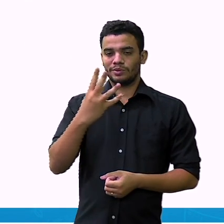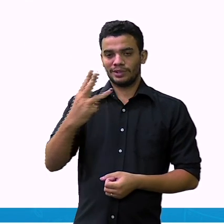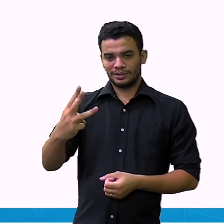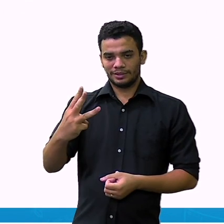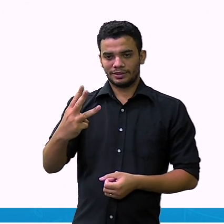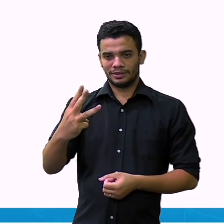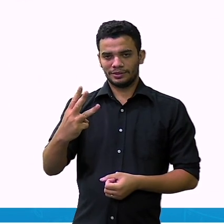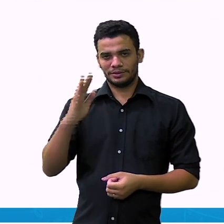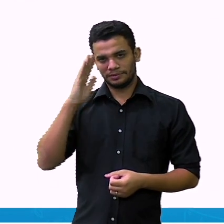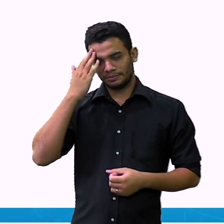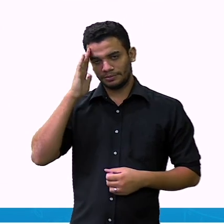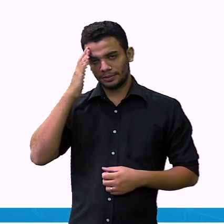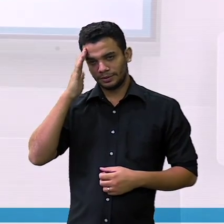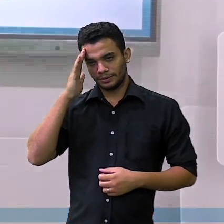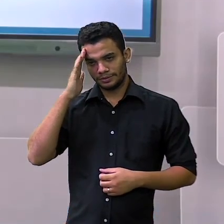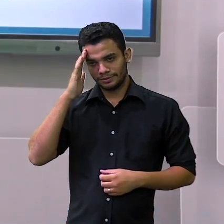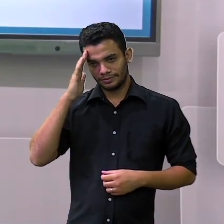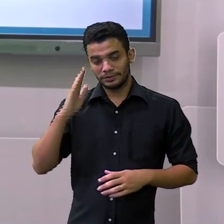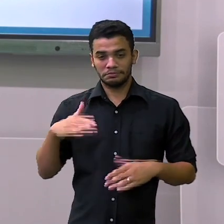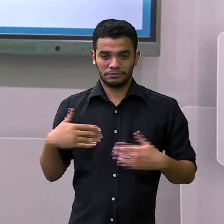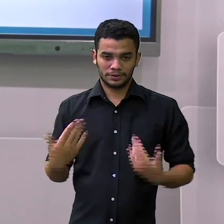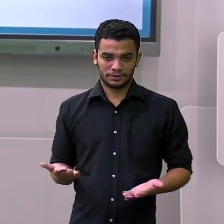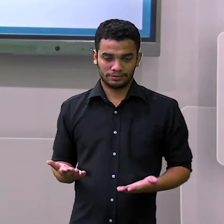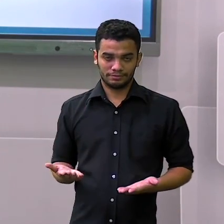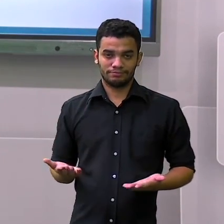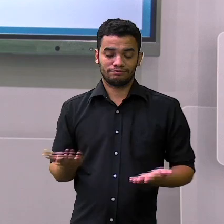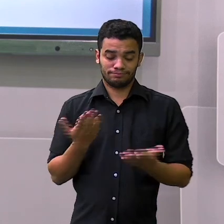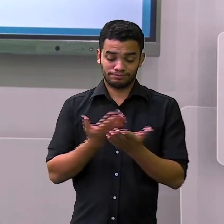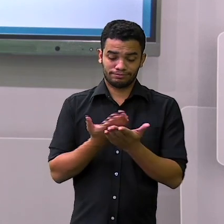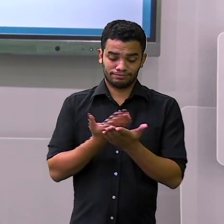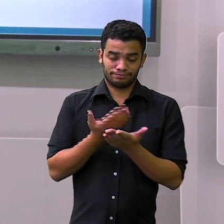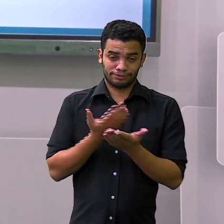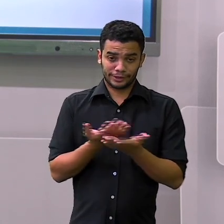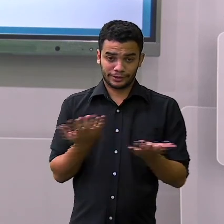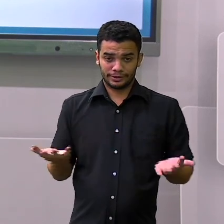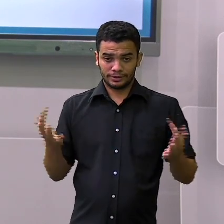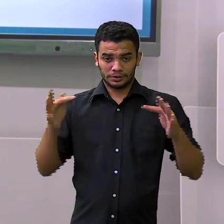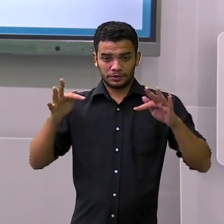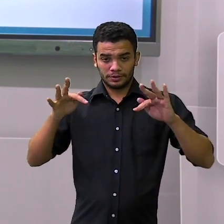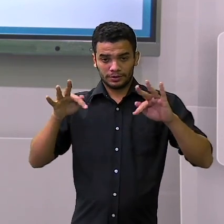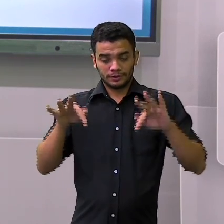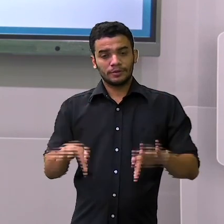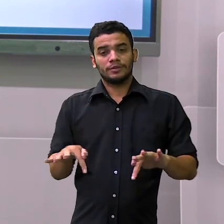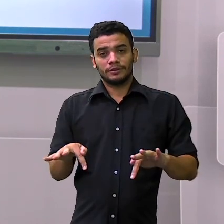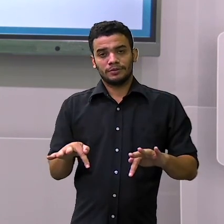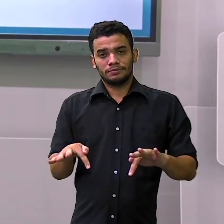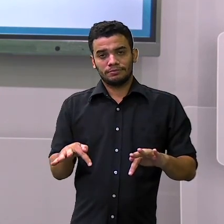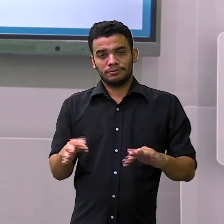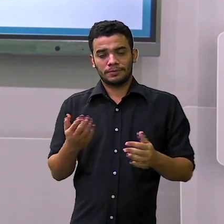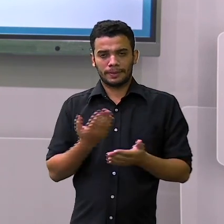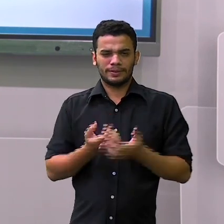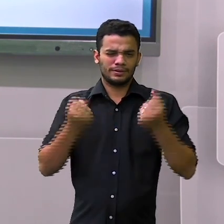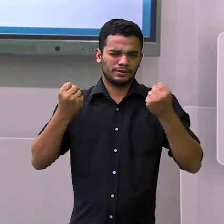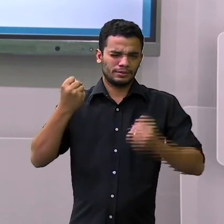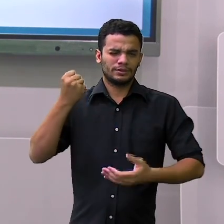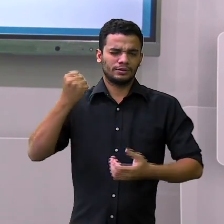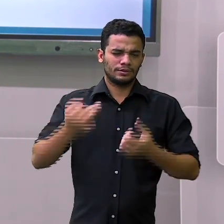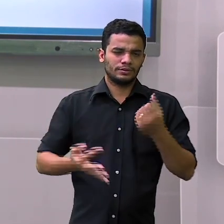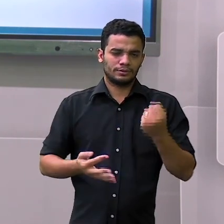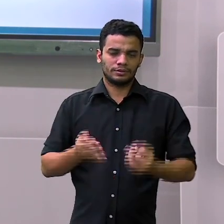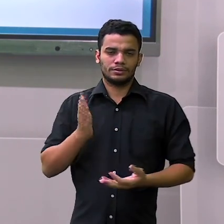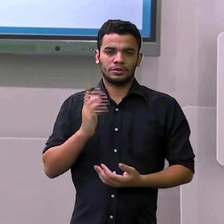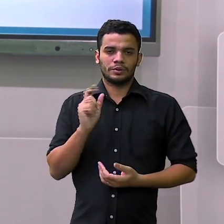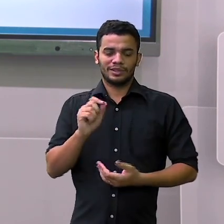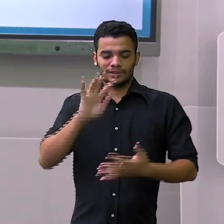chaves, certo? Essa foi a nossa aula de hoje, então trabalhamos aqui um pouco com gráficos e